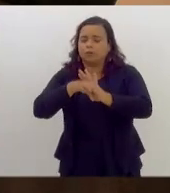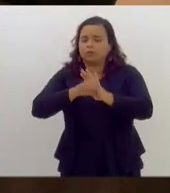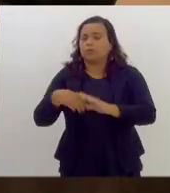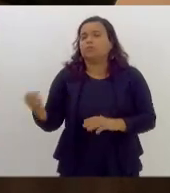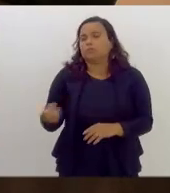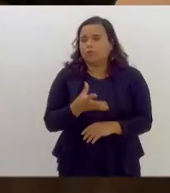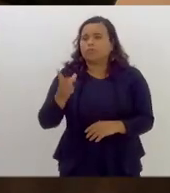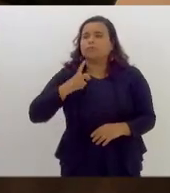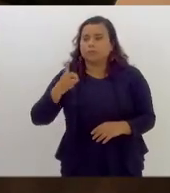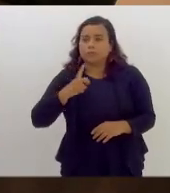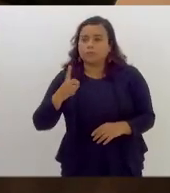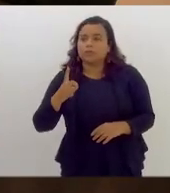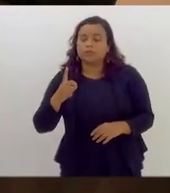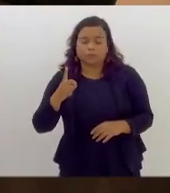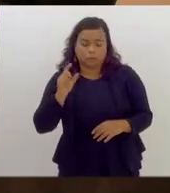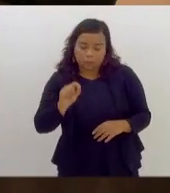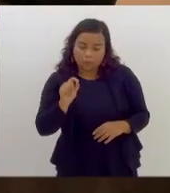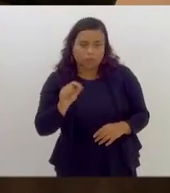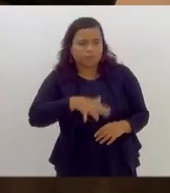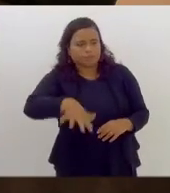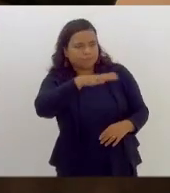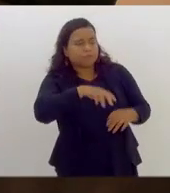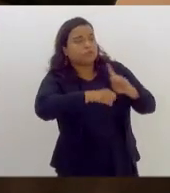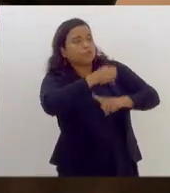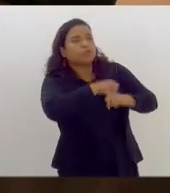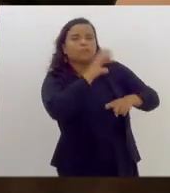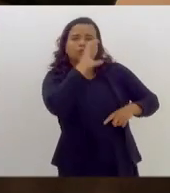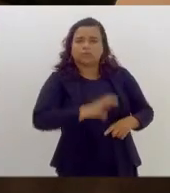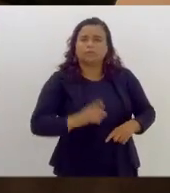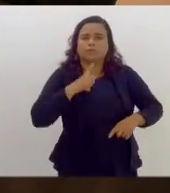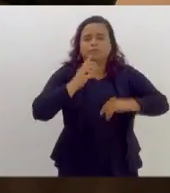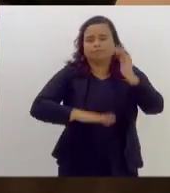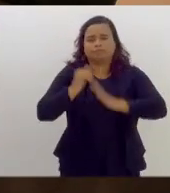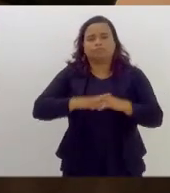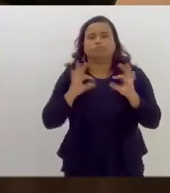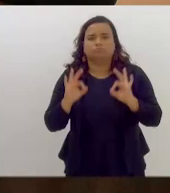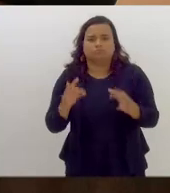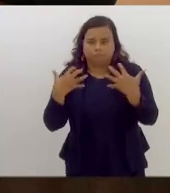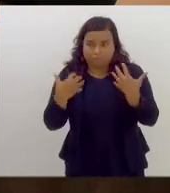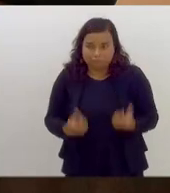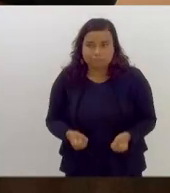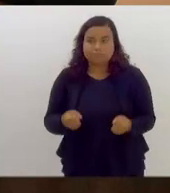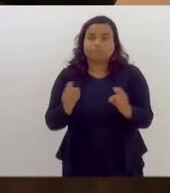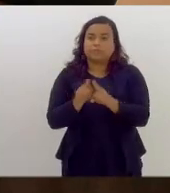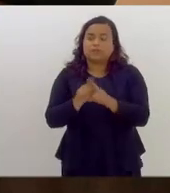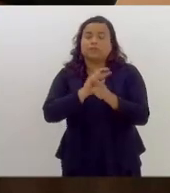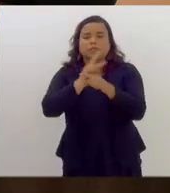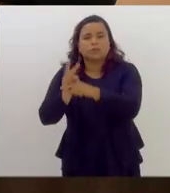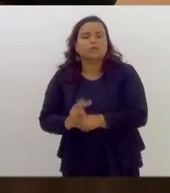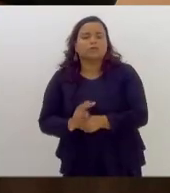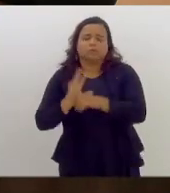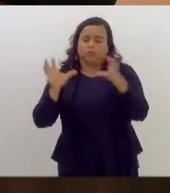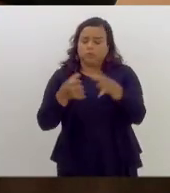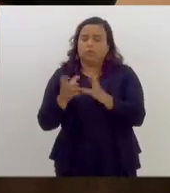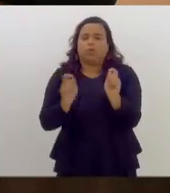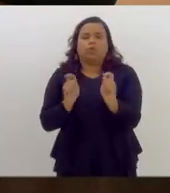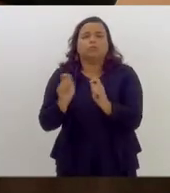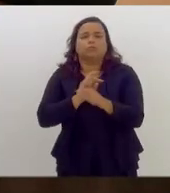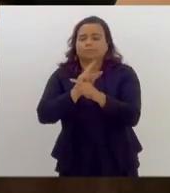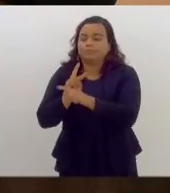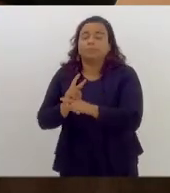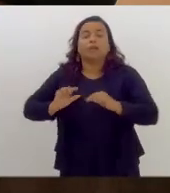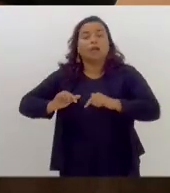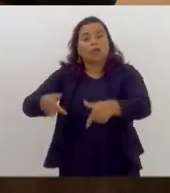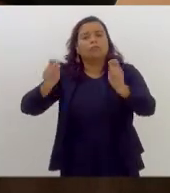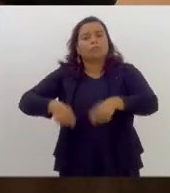moderno de que entidades da sociedade civil, com a devida expertise, chancelada e monitorada por órgão de controle, possam atuar